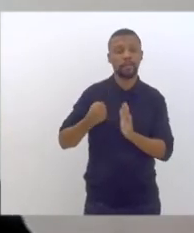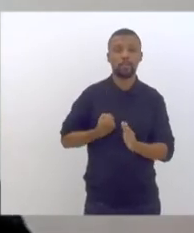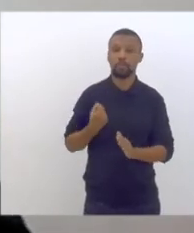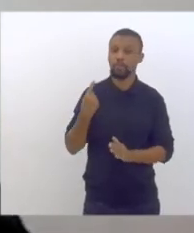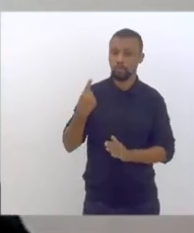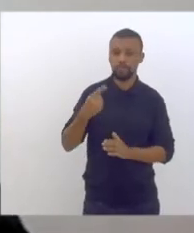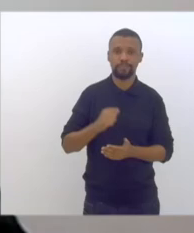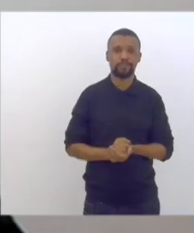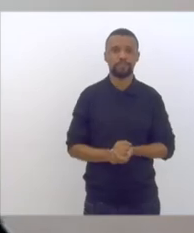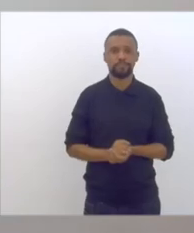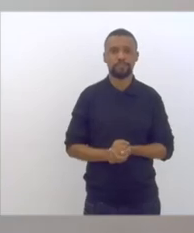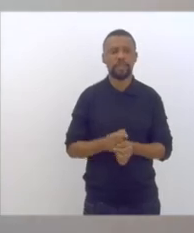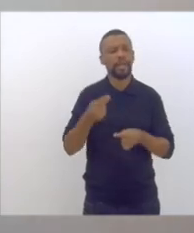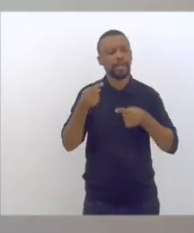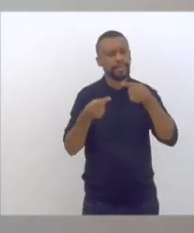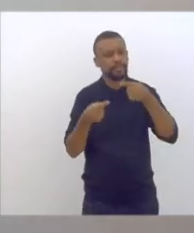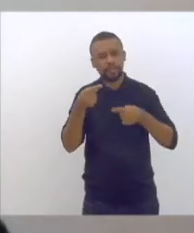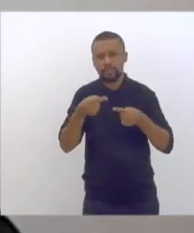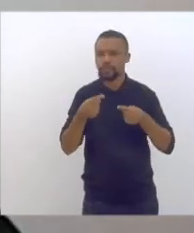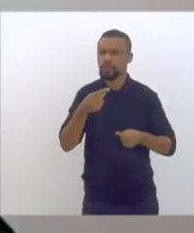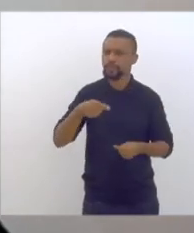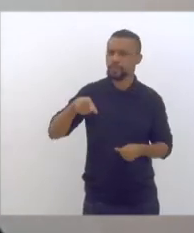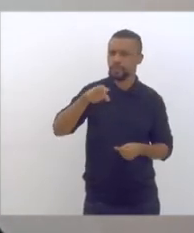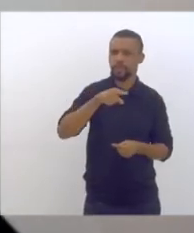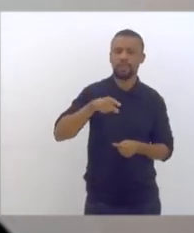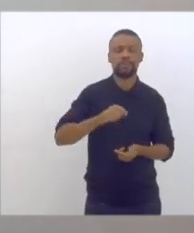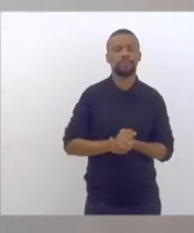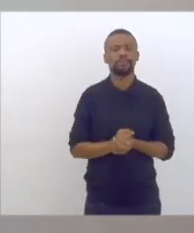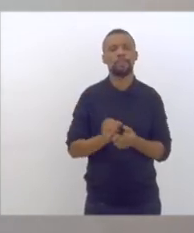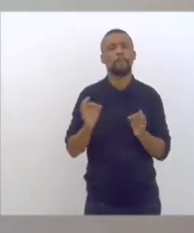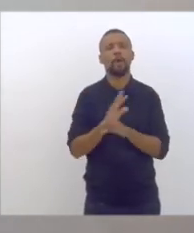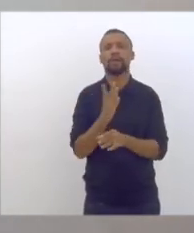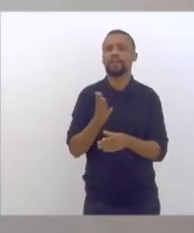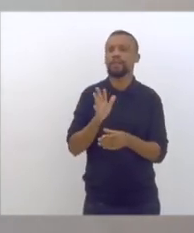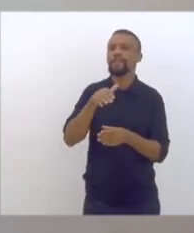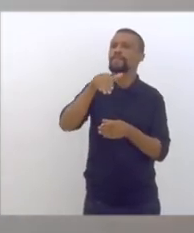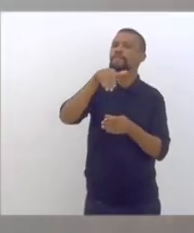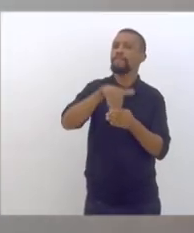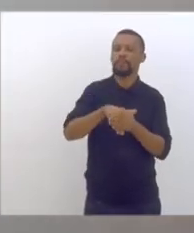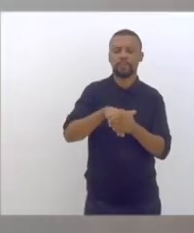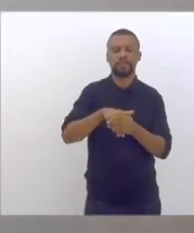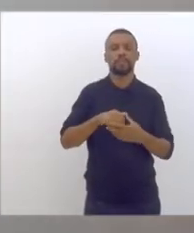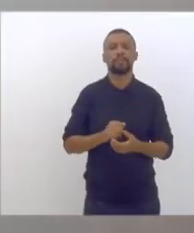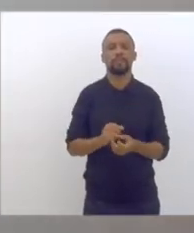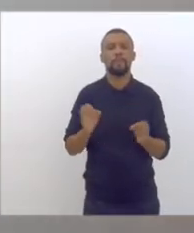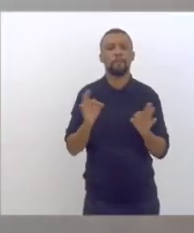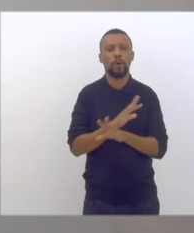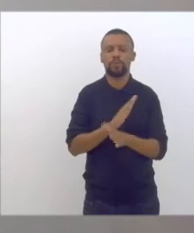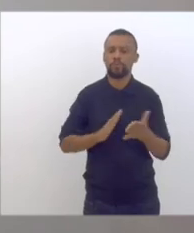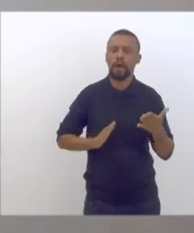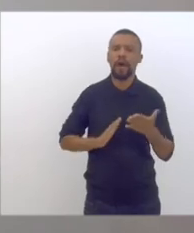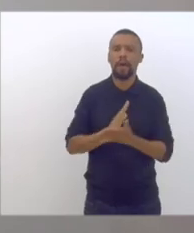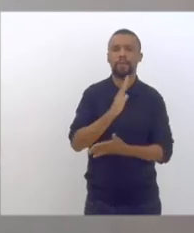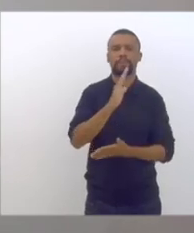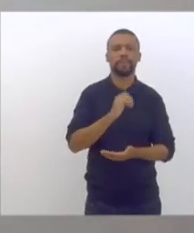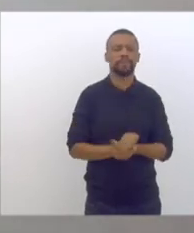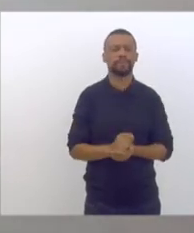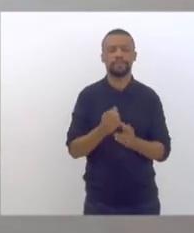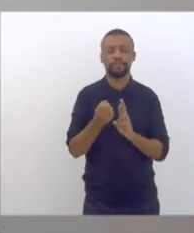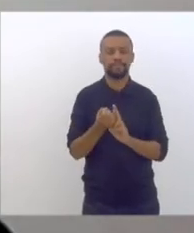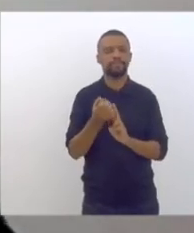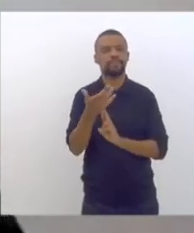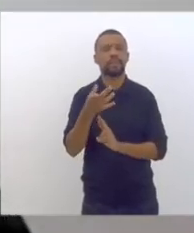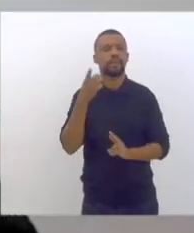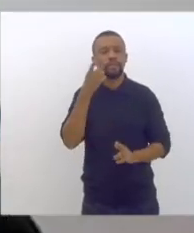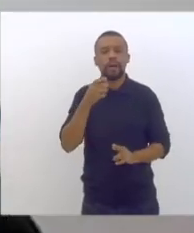em discussão e em votação e aprovado pela autoria do